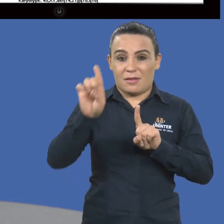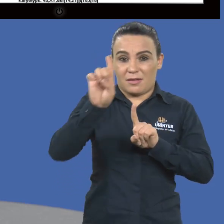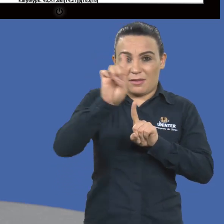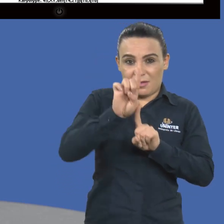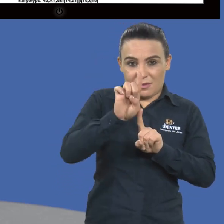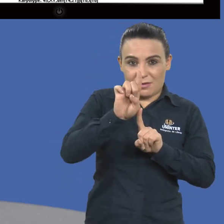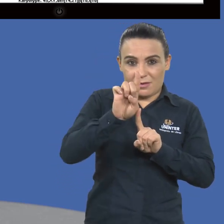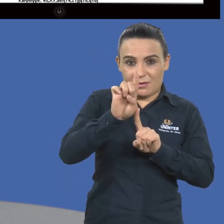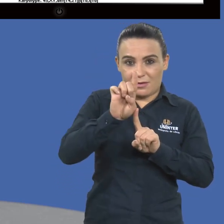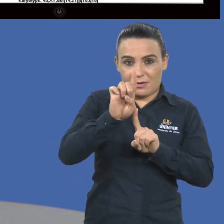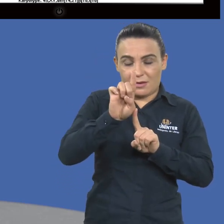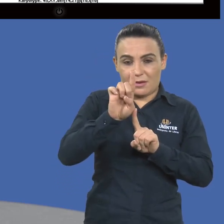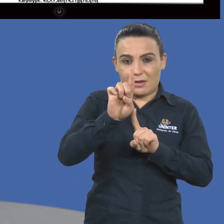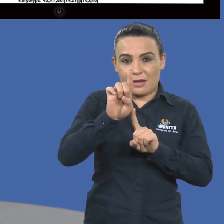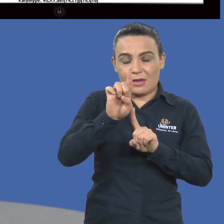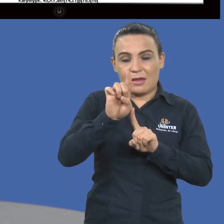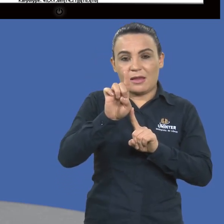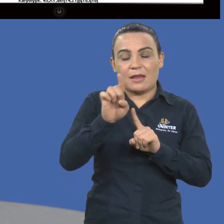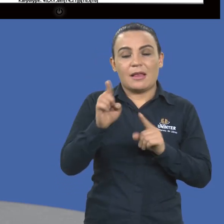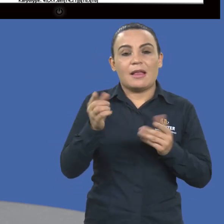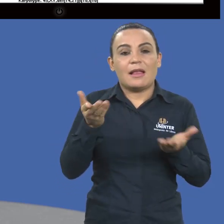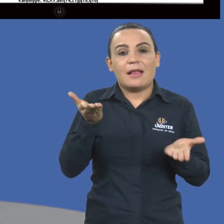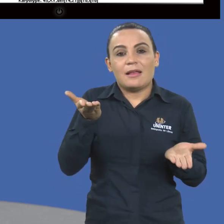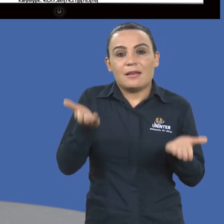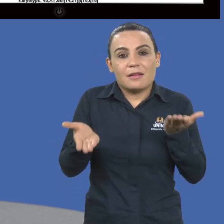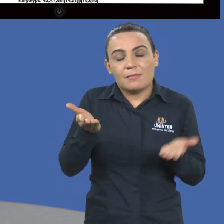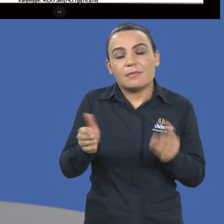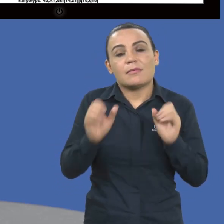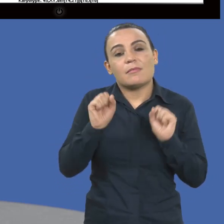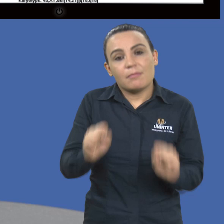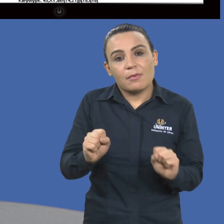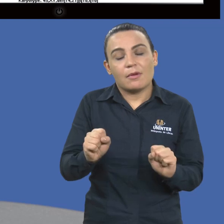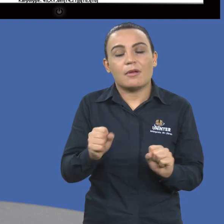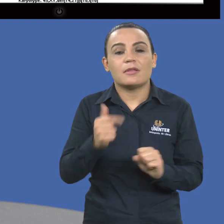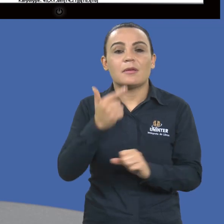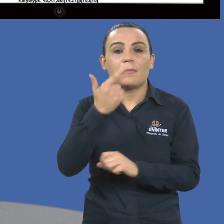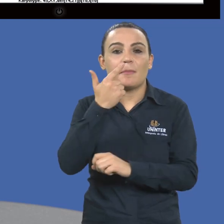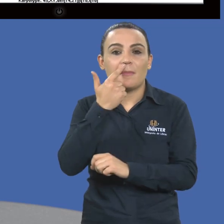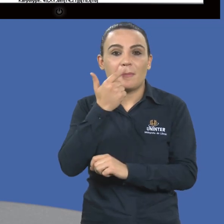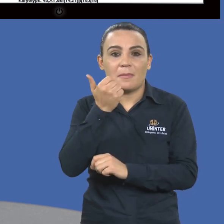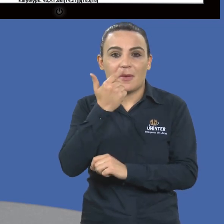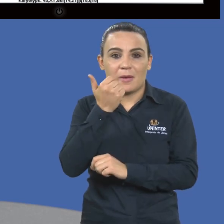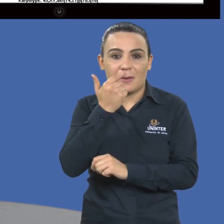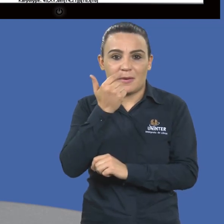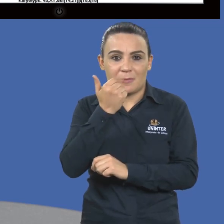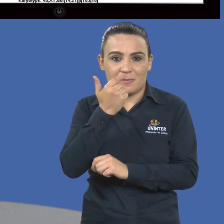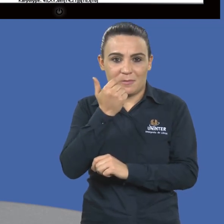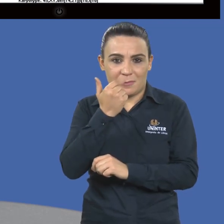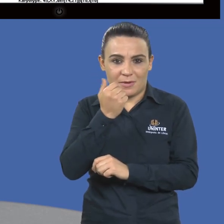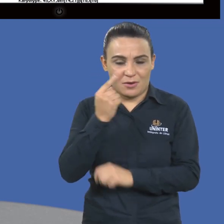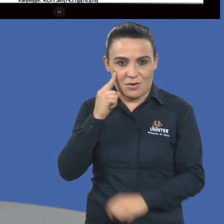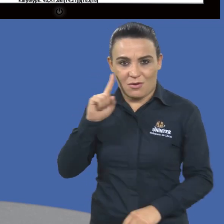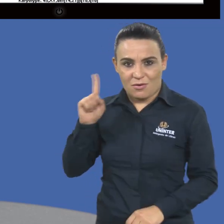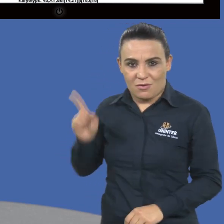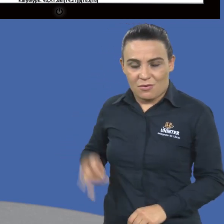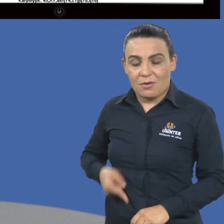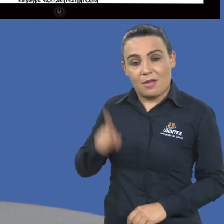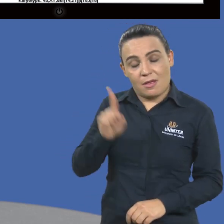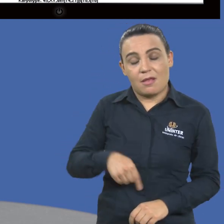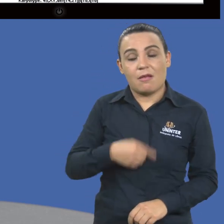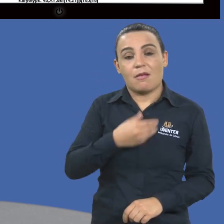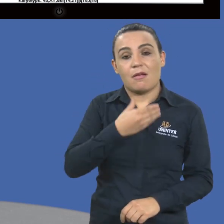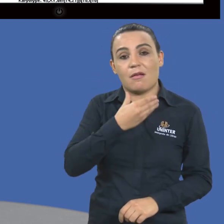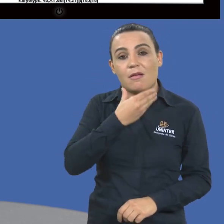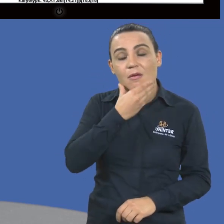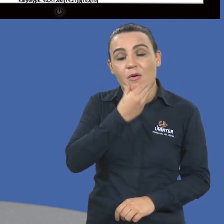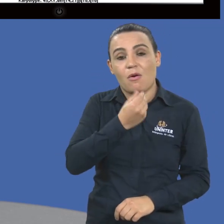translocação equilibrada pode acontecer, por exemplo, no pai. É esse cariótipo que está sendo mostrado